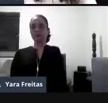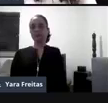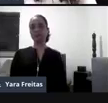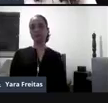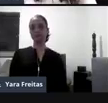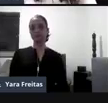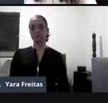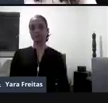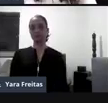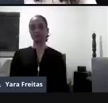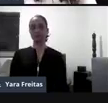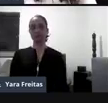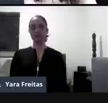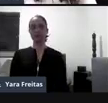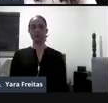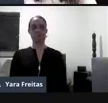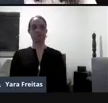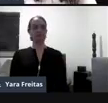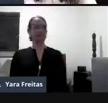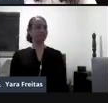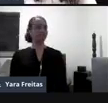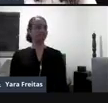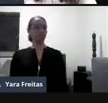Tá melhor o som, pessoal?